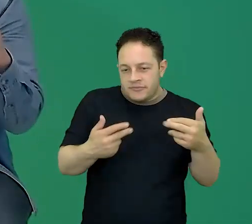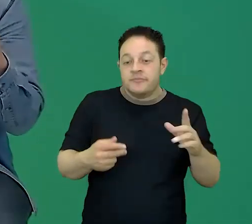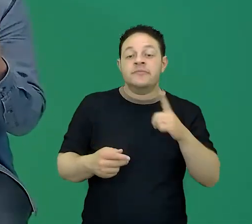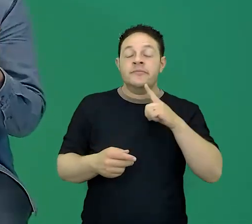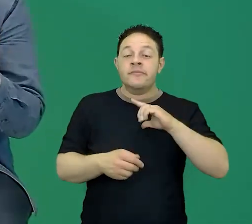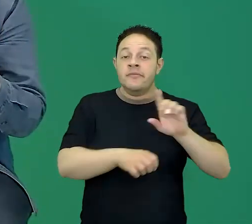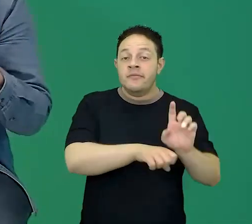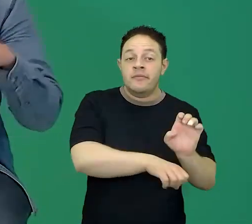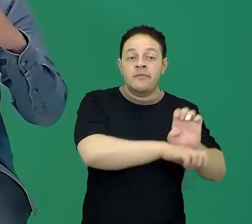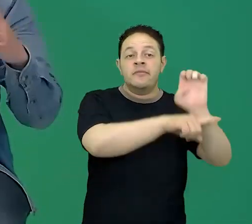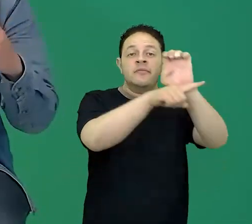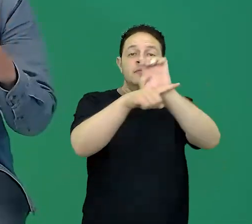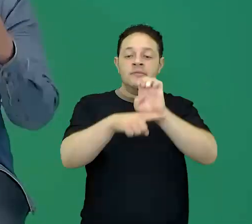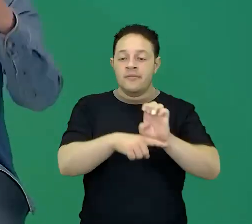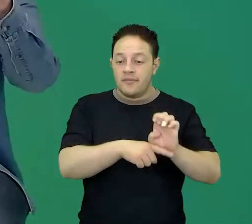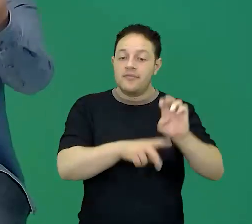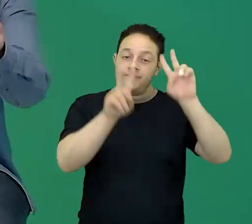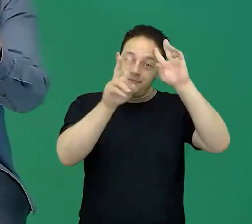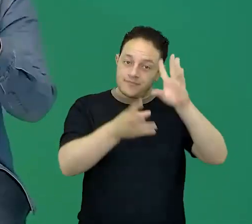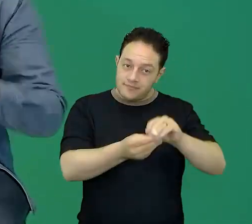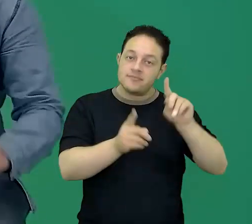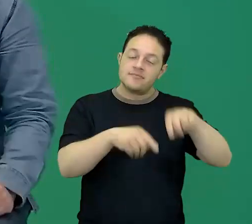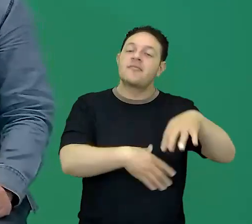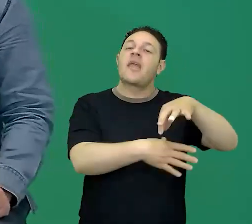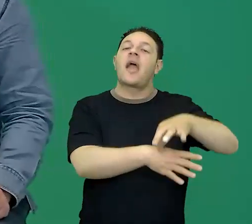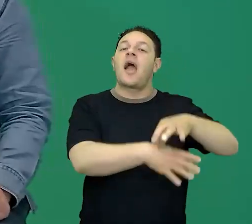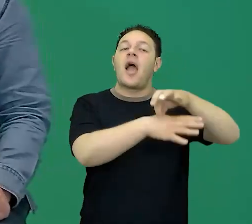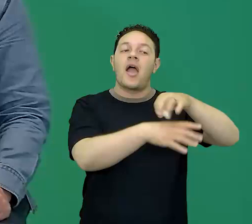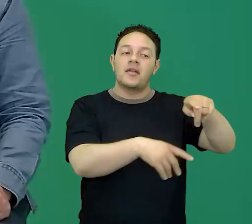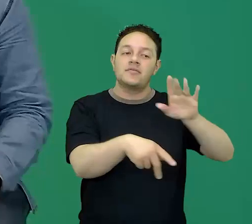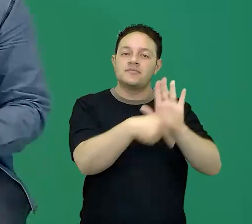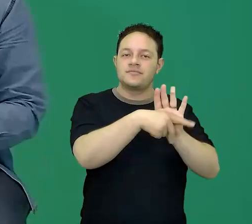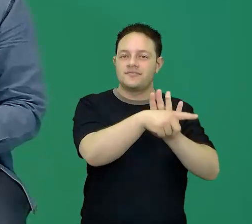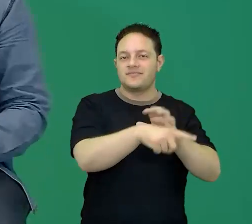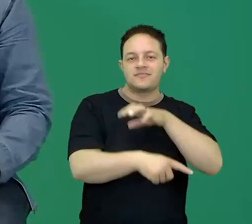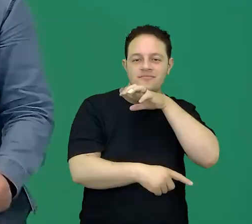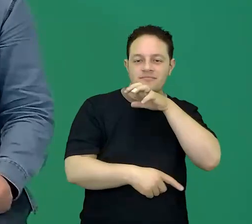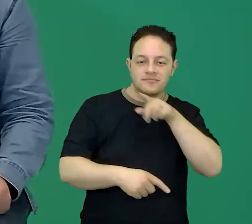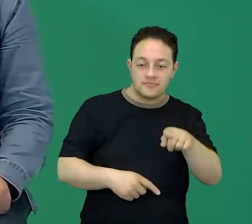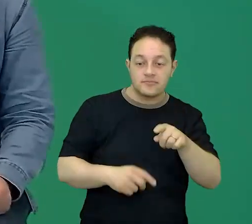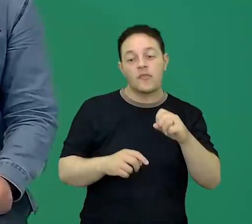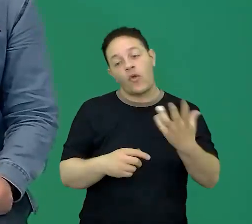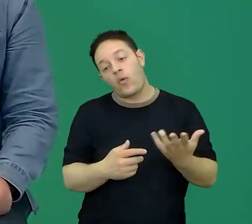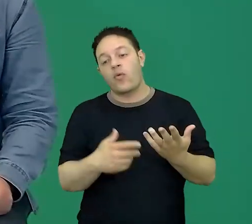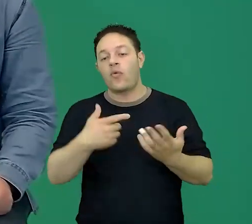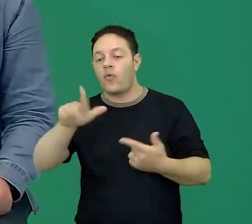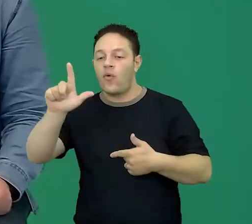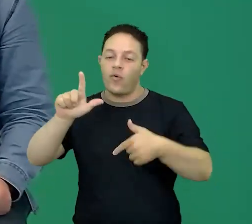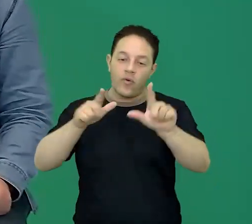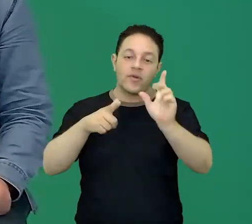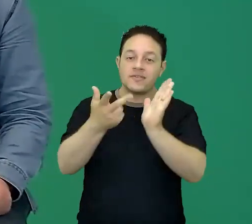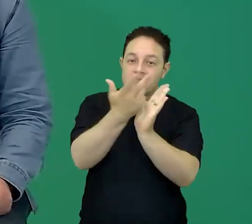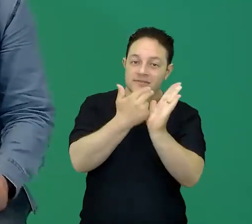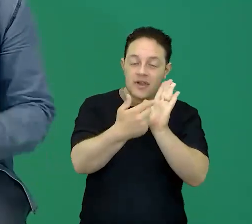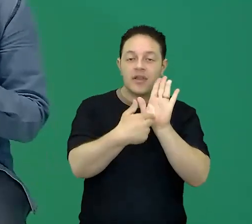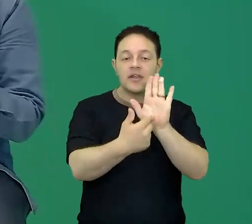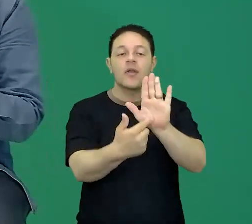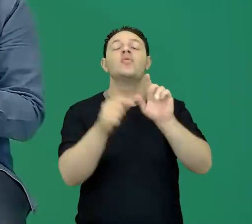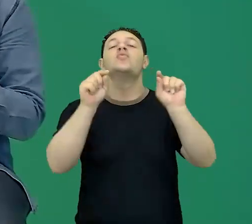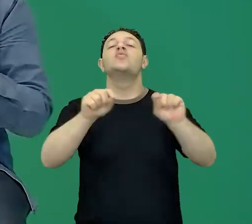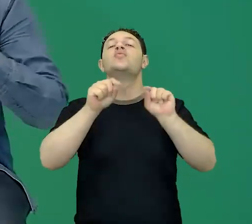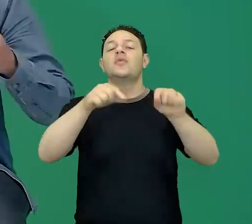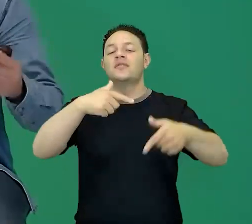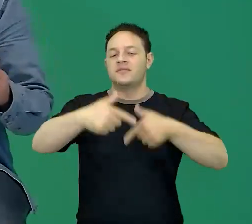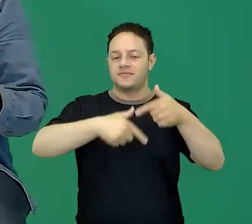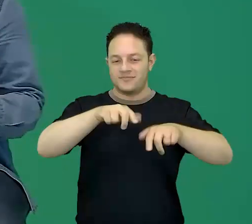um estado que produz a carne daquele tipo de animal, beleza? Ou outros tipos de desenhos que vão representar